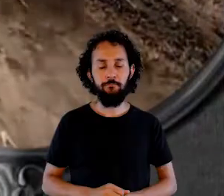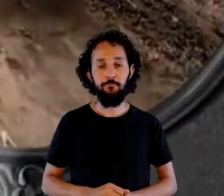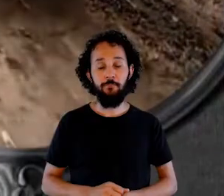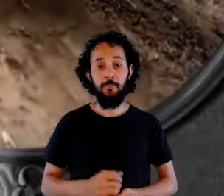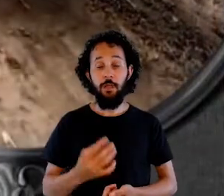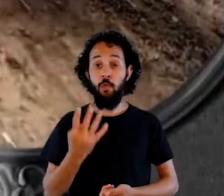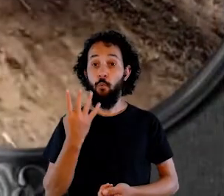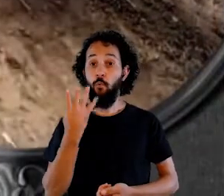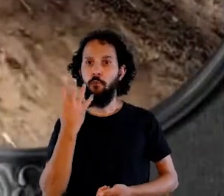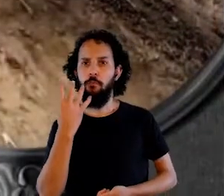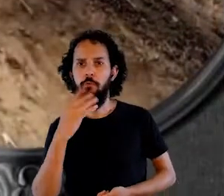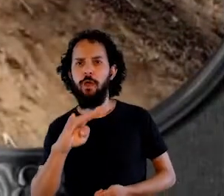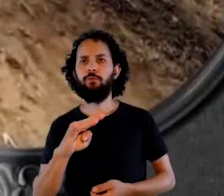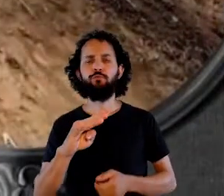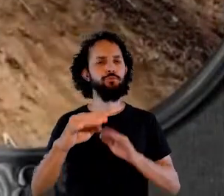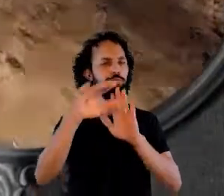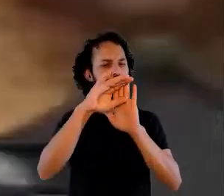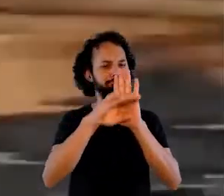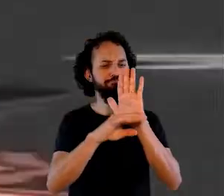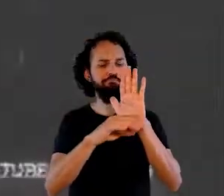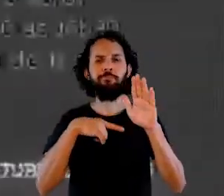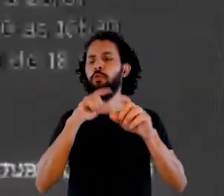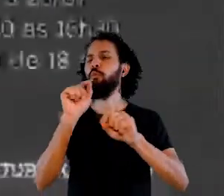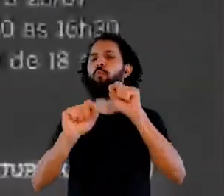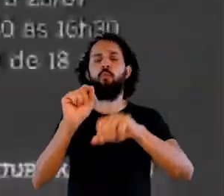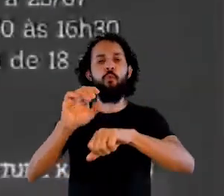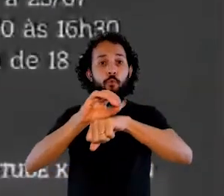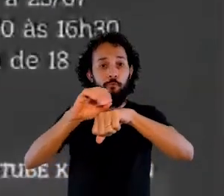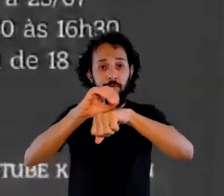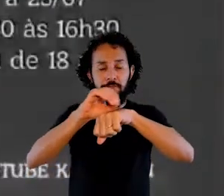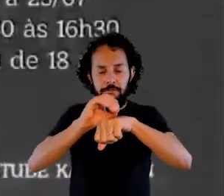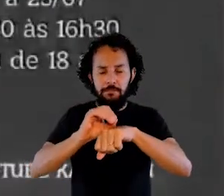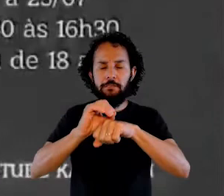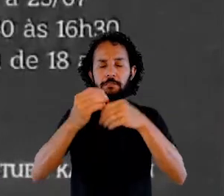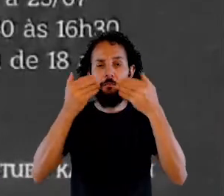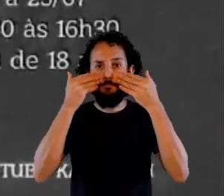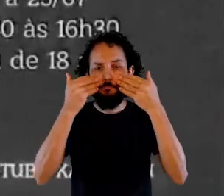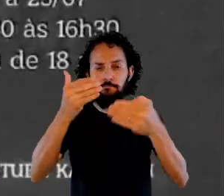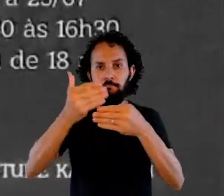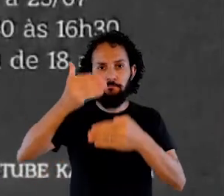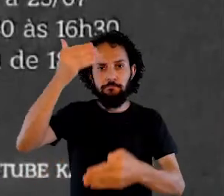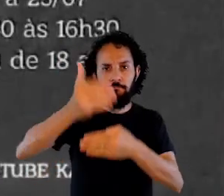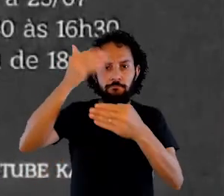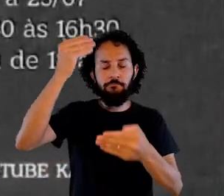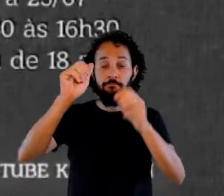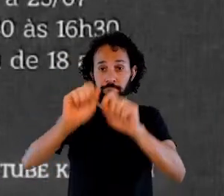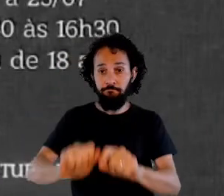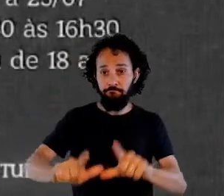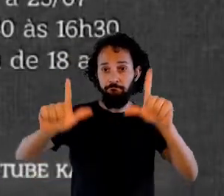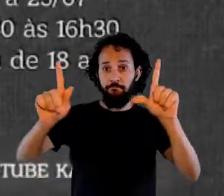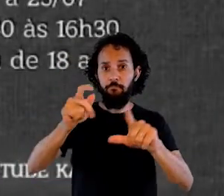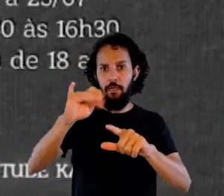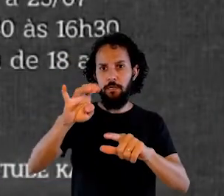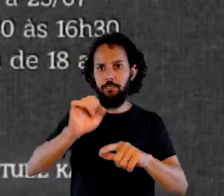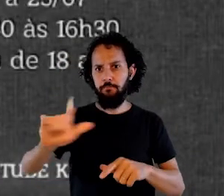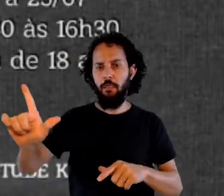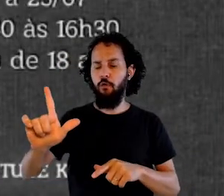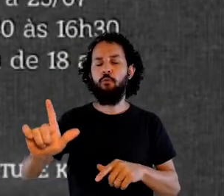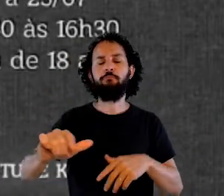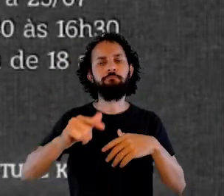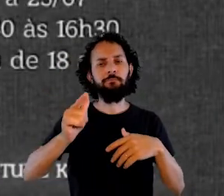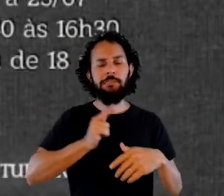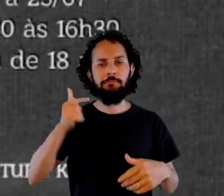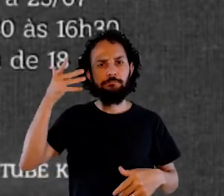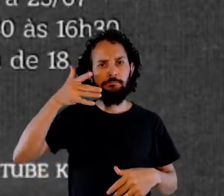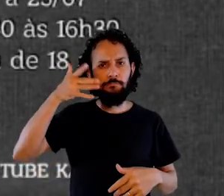Serão 4 dias de programação com oficinas, espetáculos, performances e painéis selecionados,